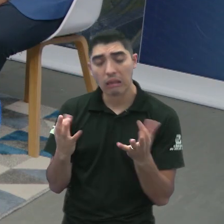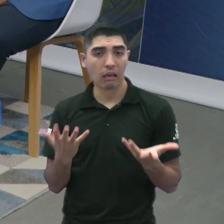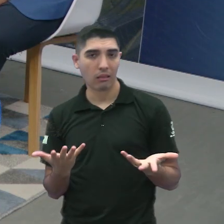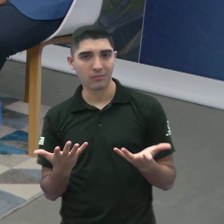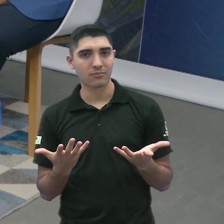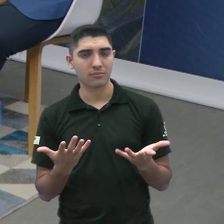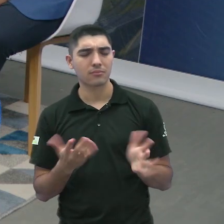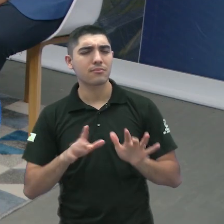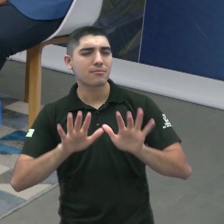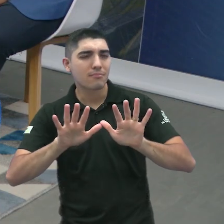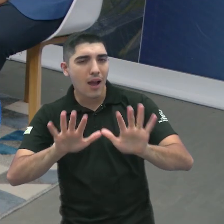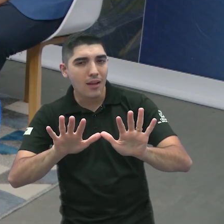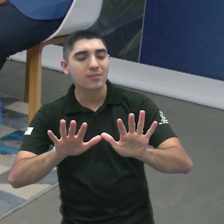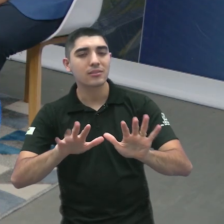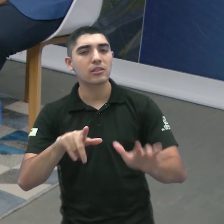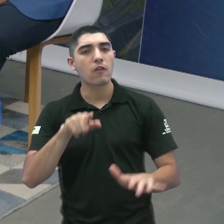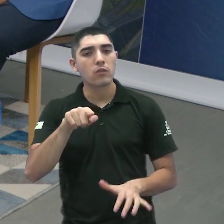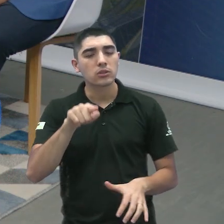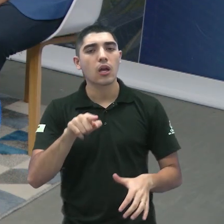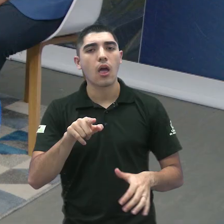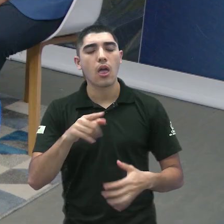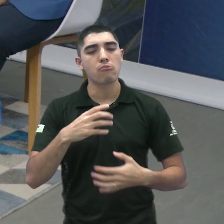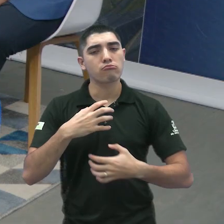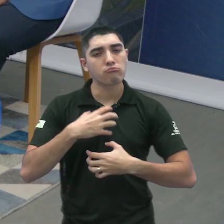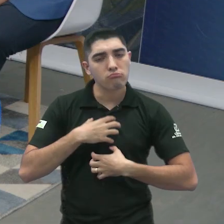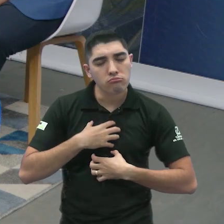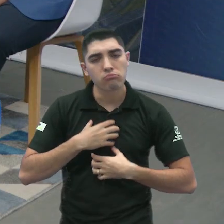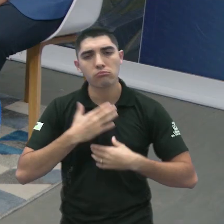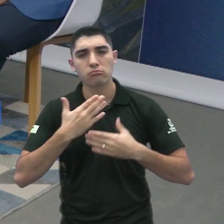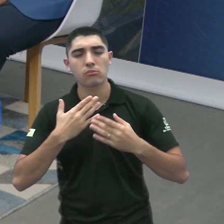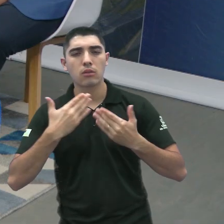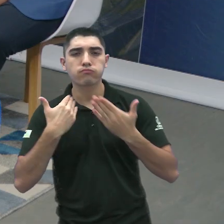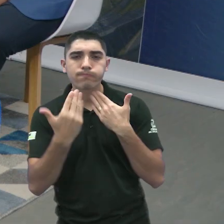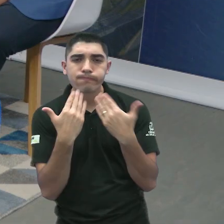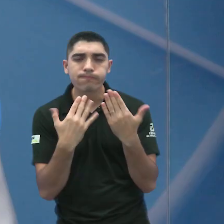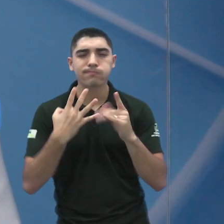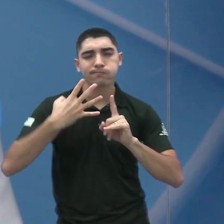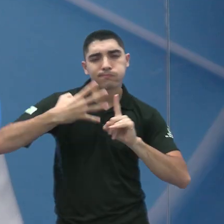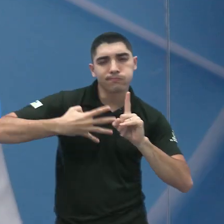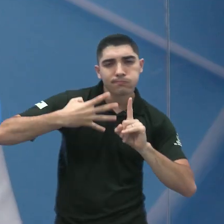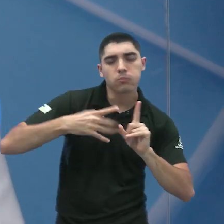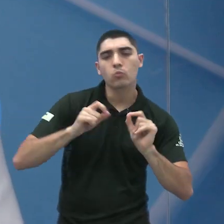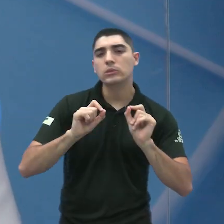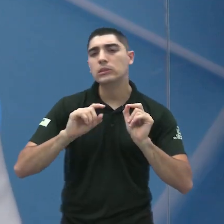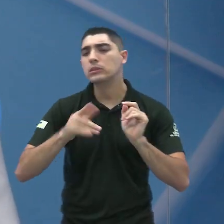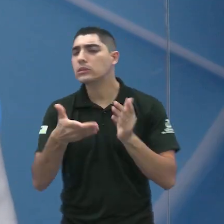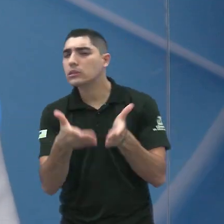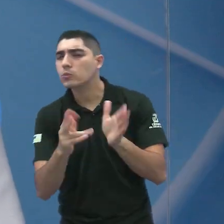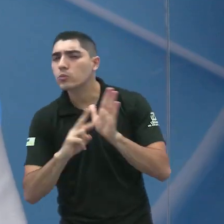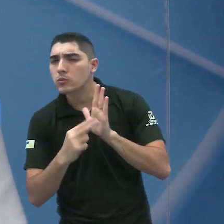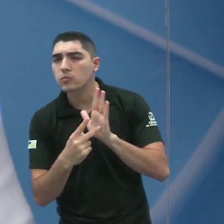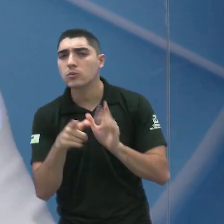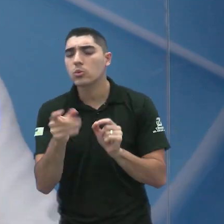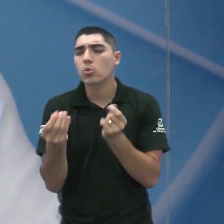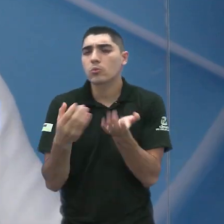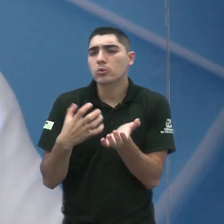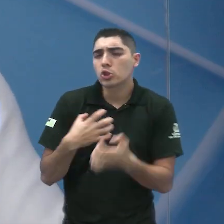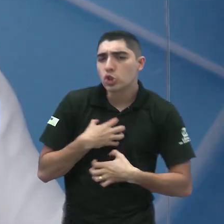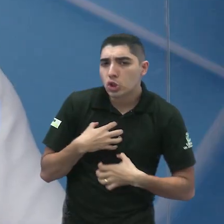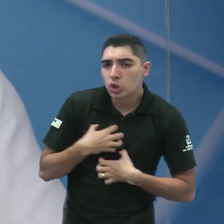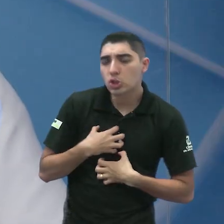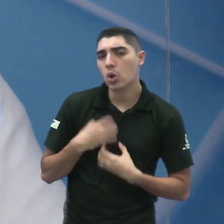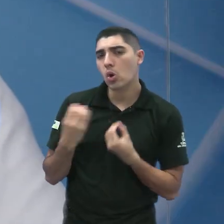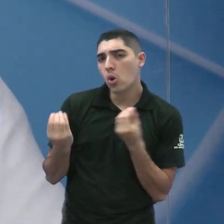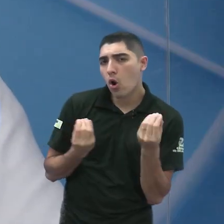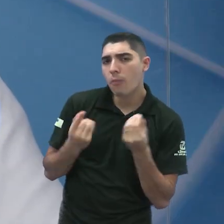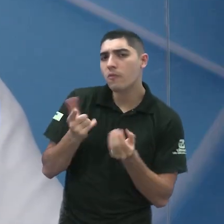Não, mas num diagnóstico, né, numa escuta, o que é isso? O que significa? Onde aparece? De que maneira? De que intensidade?